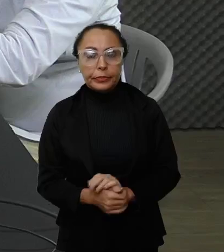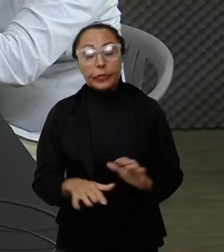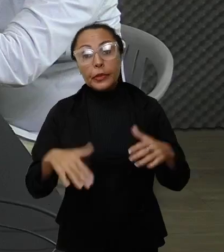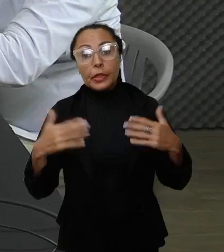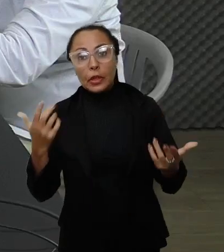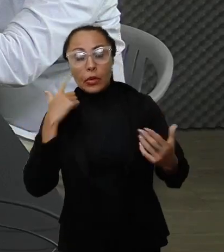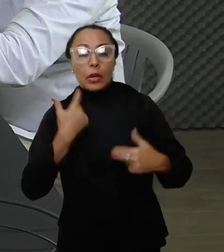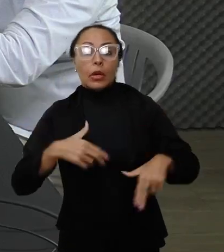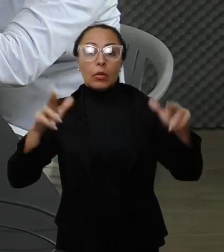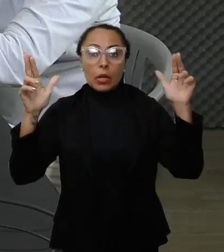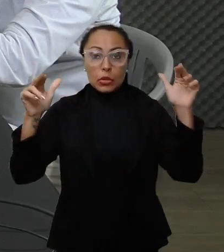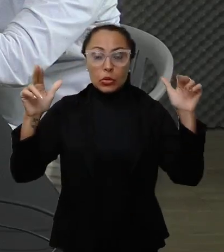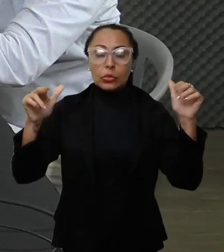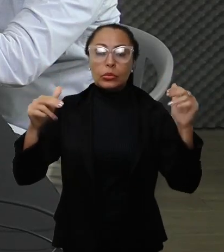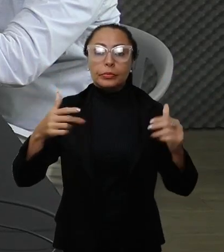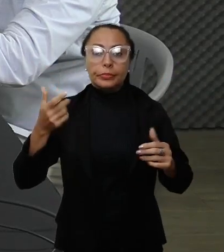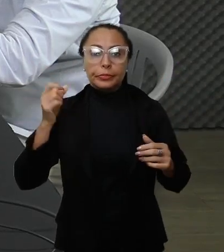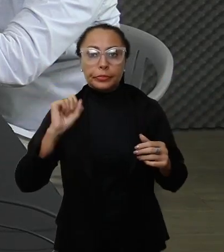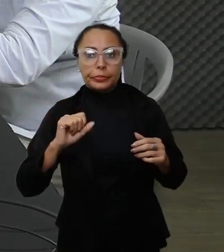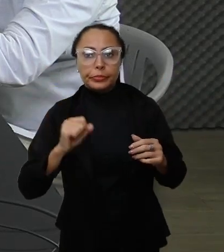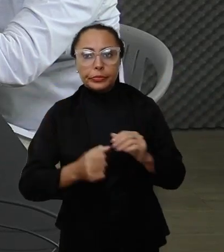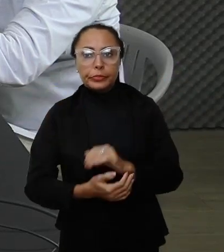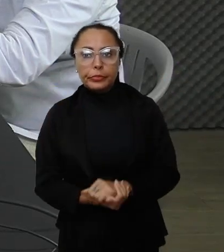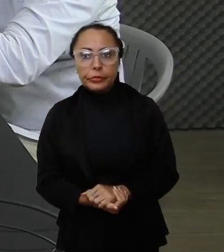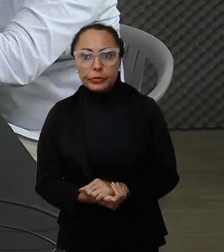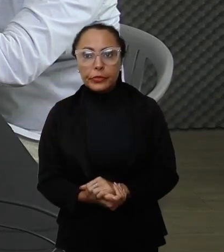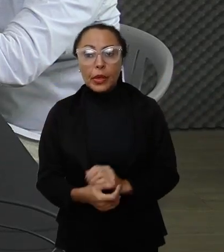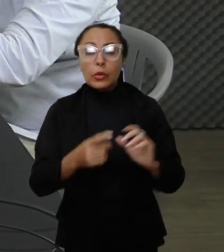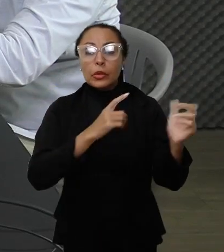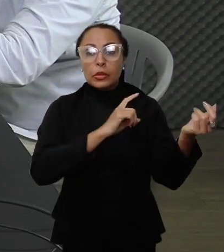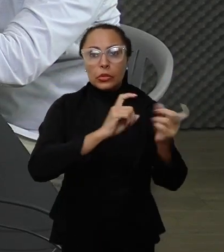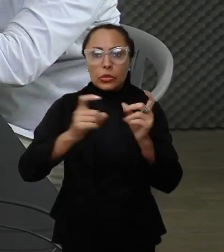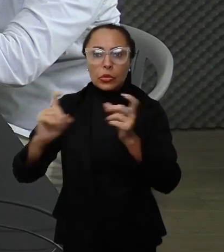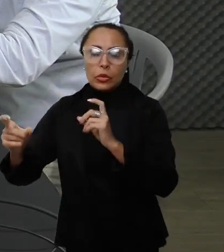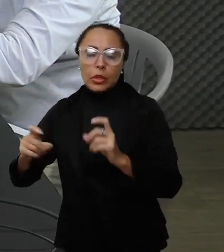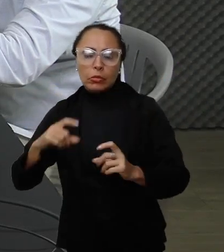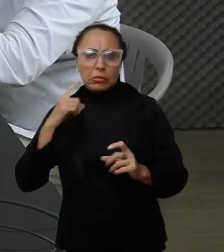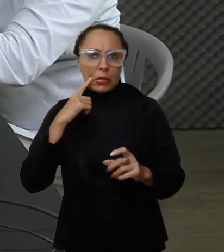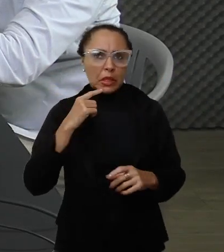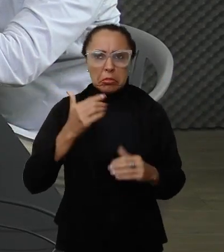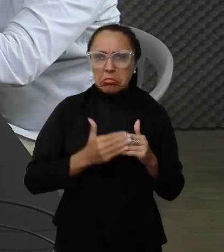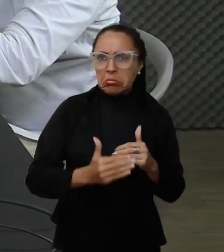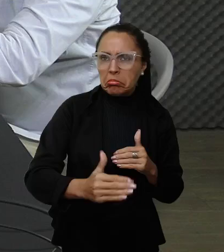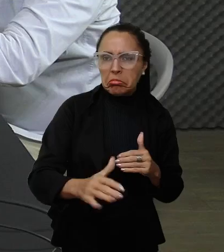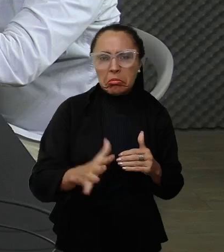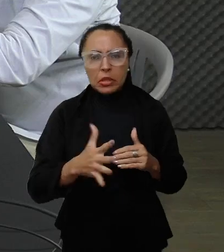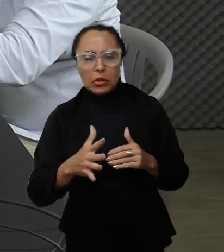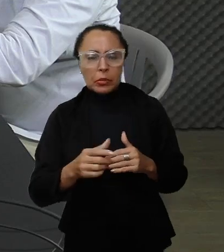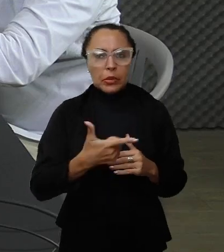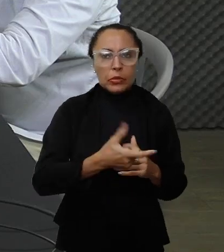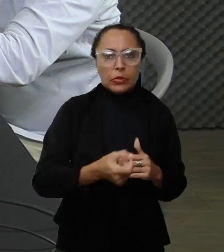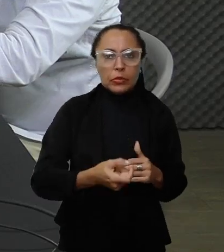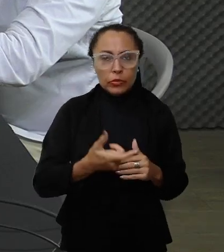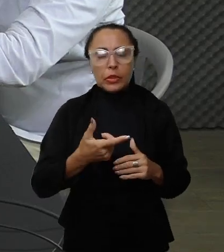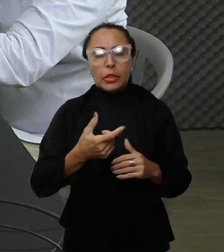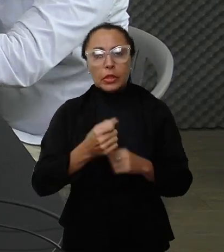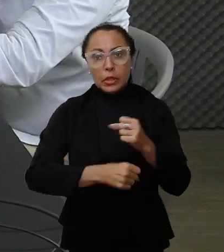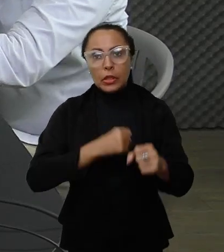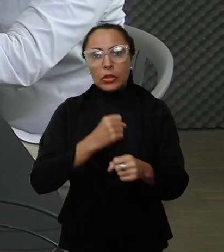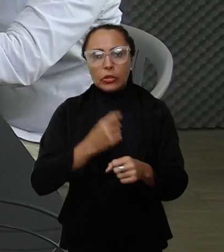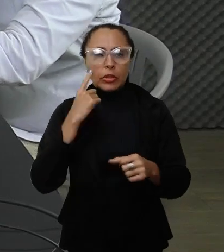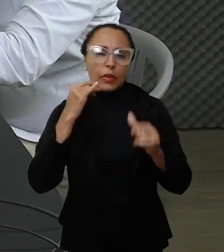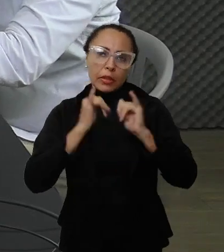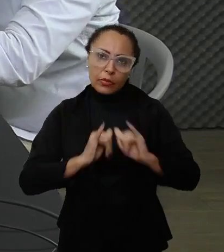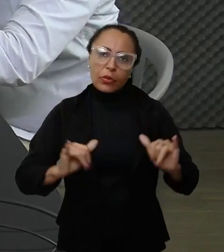assunto que, como eu te digo, tem muito que se discutir. Eu acho que daqui a 20 anos a gente vai estar ainda falando sobre isso. Agora, é interessante